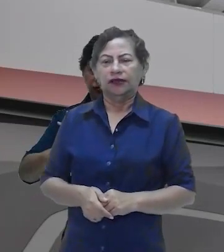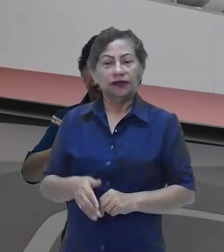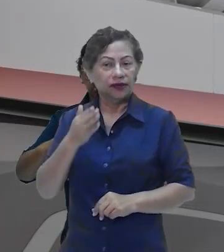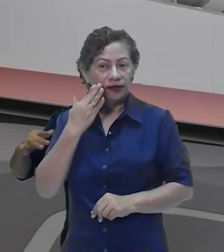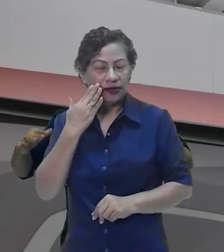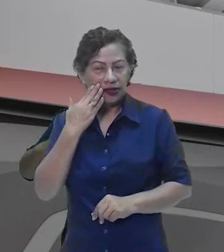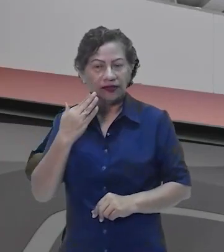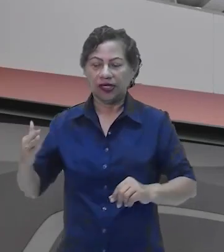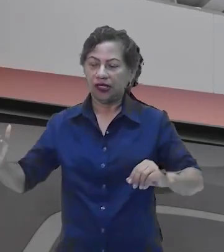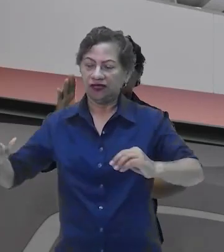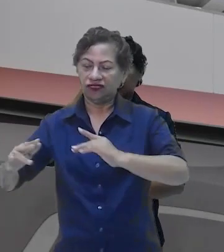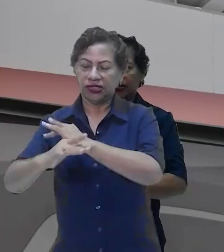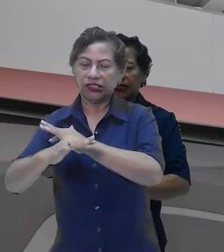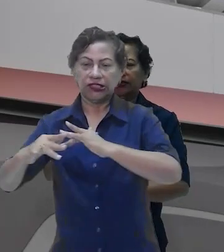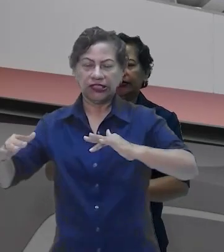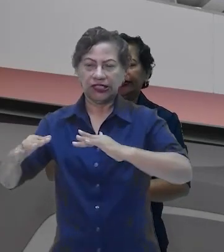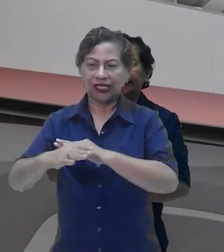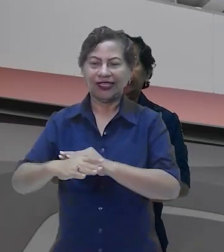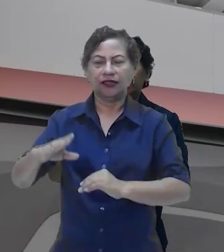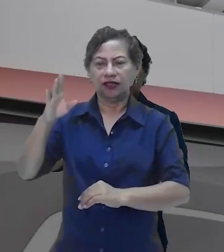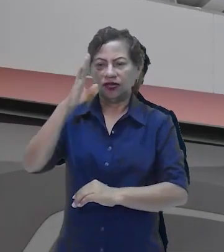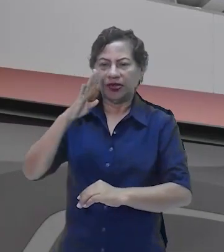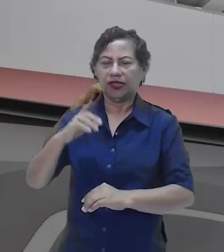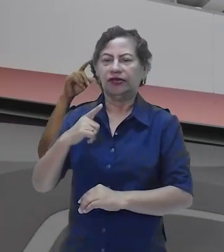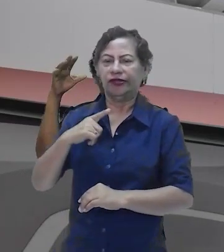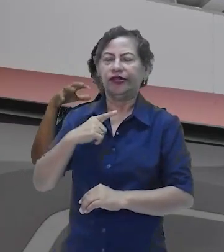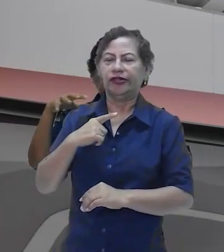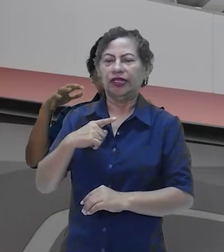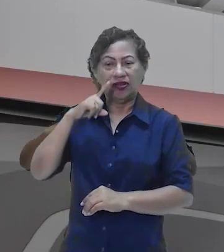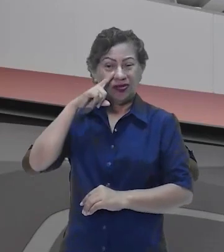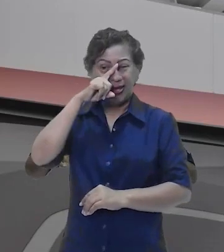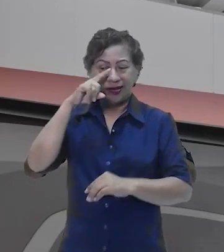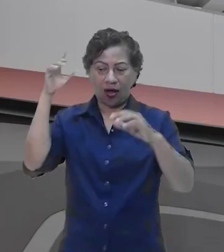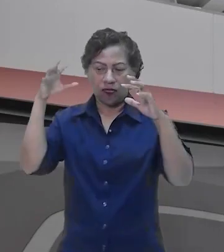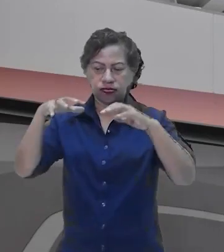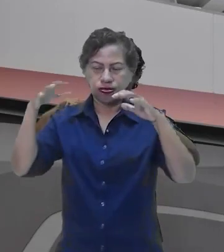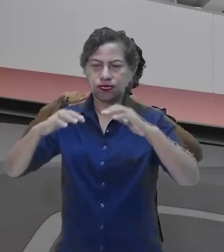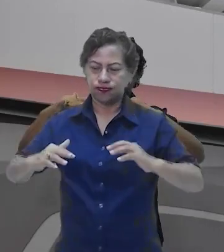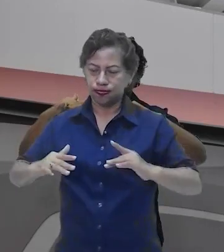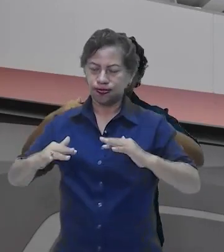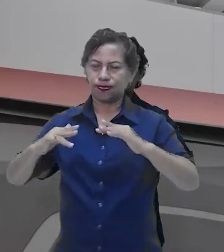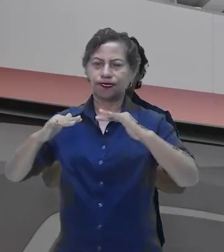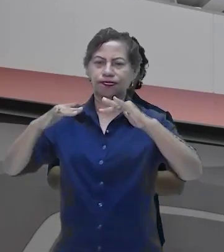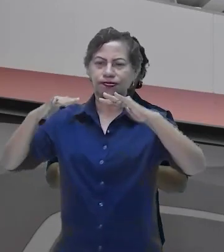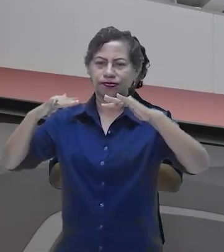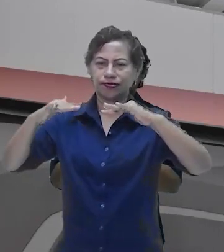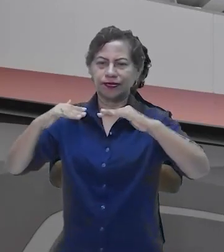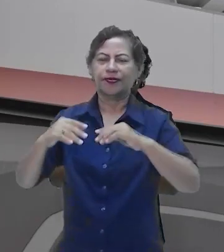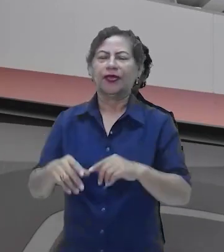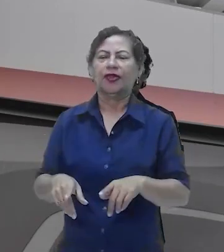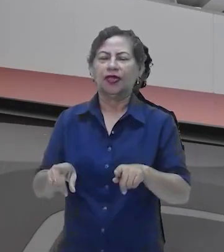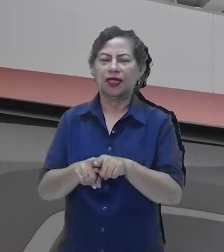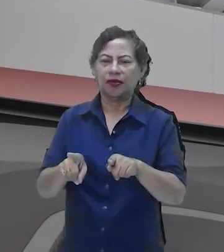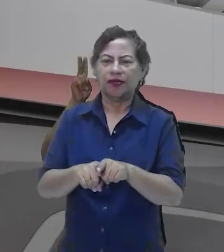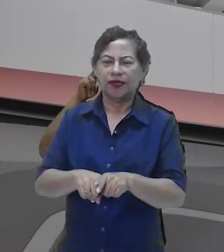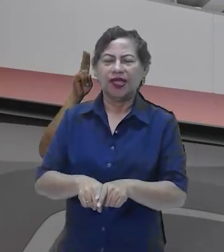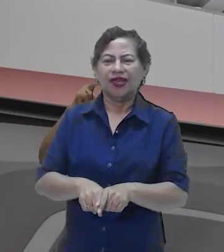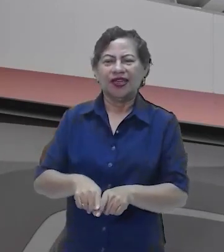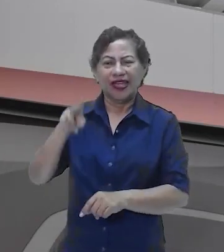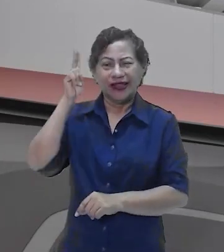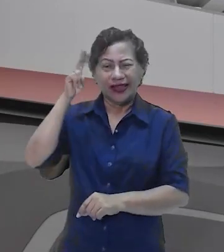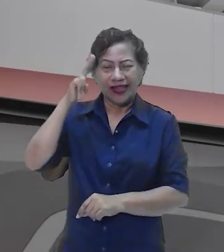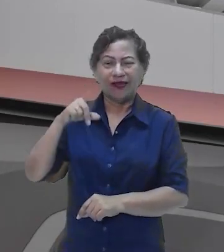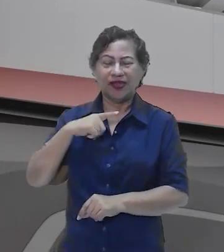A gente tem a questão das enchentes que assolam as nossas cidades. A gente está vendo o caso de Petrópolis, né, que tem sofrido